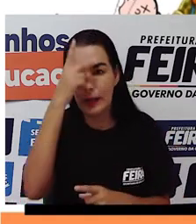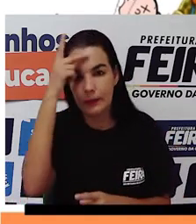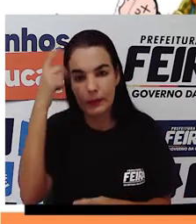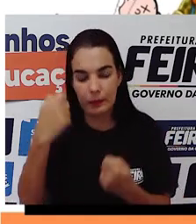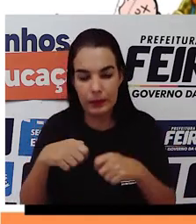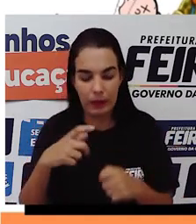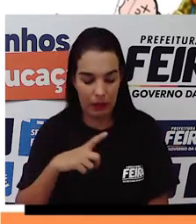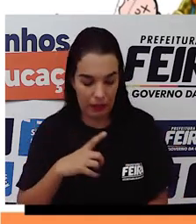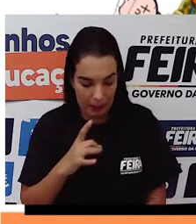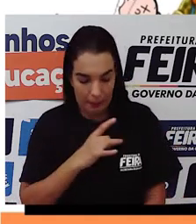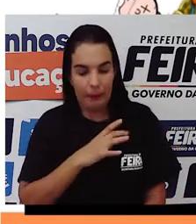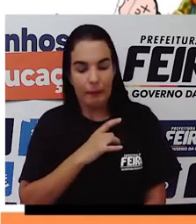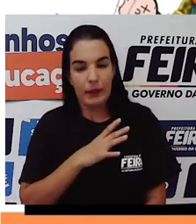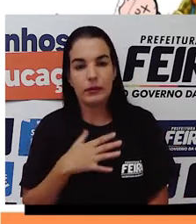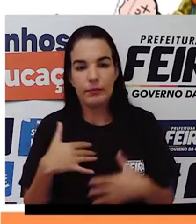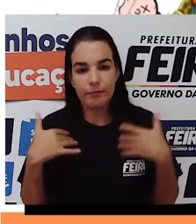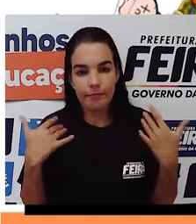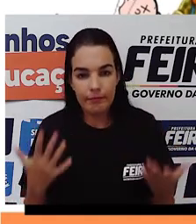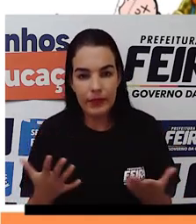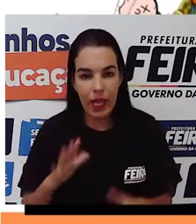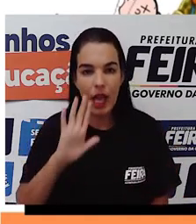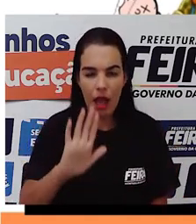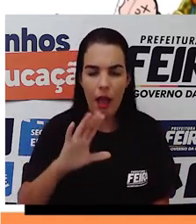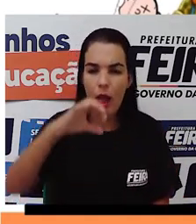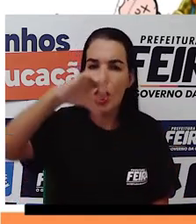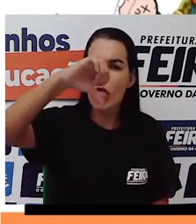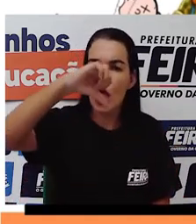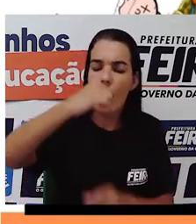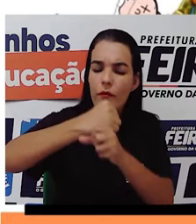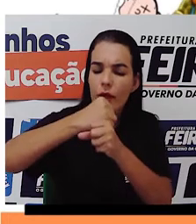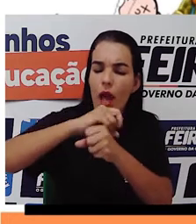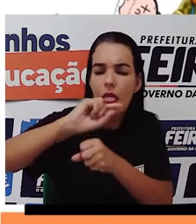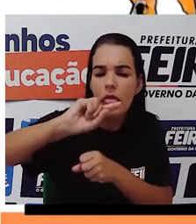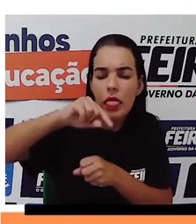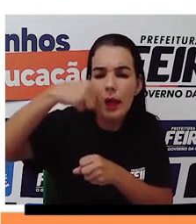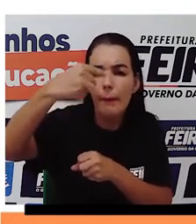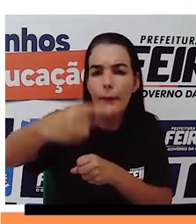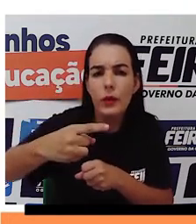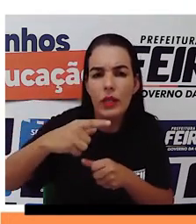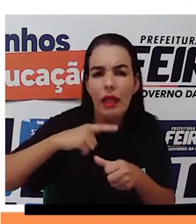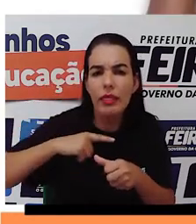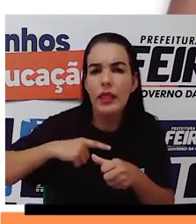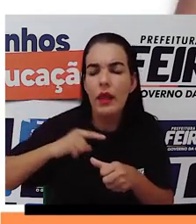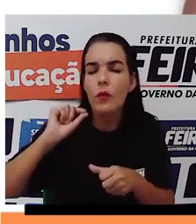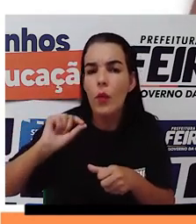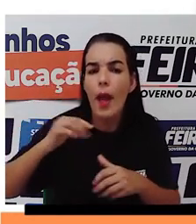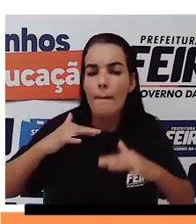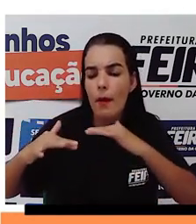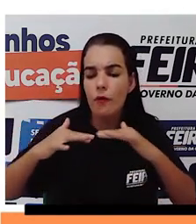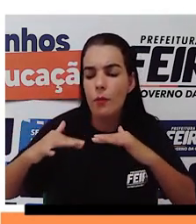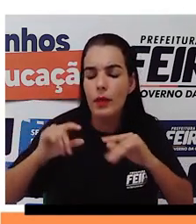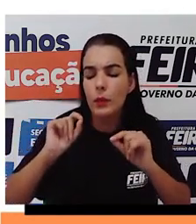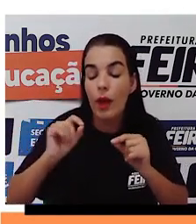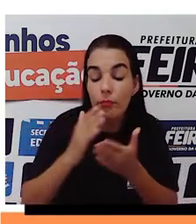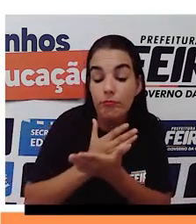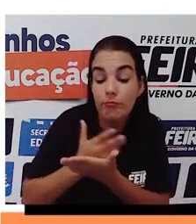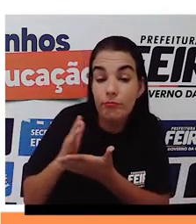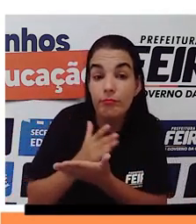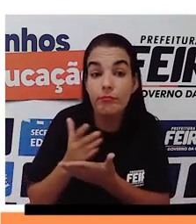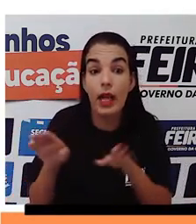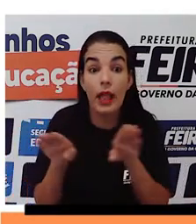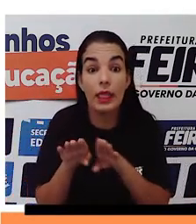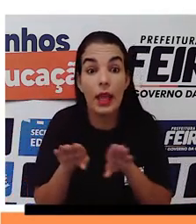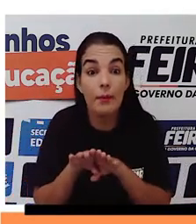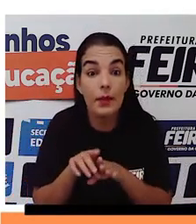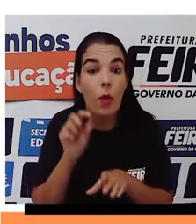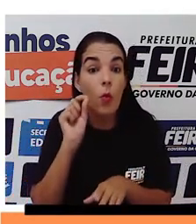os revoltosos de Minas Gerais, a coroa portuguesa se deparou com outro movimento de caráter separatista.